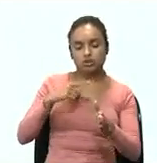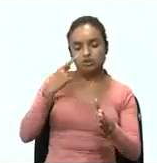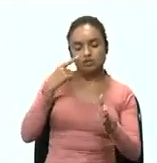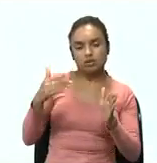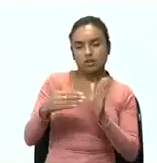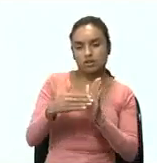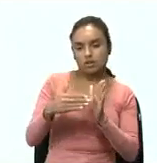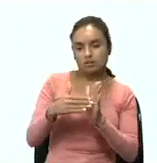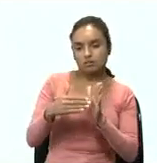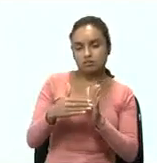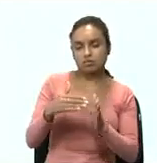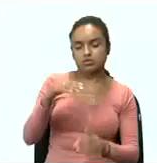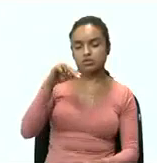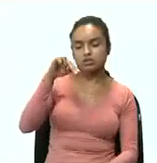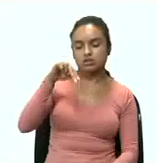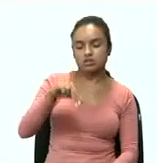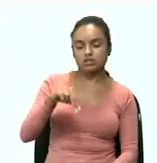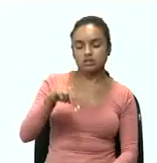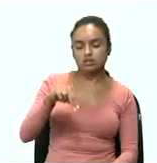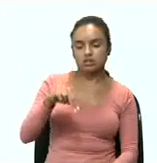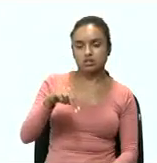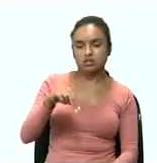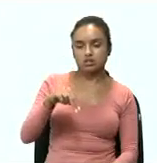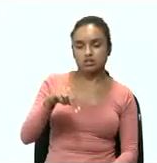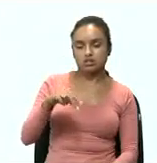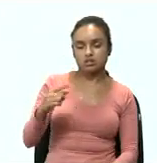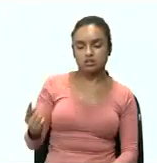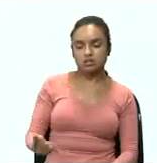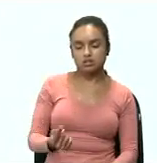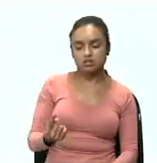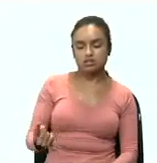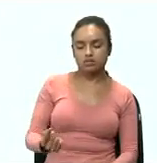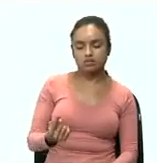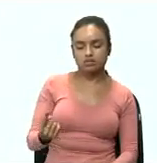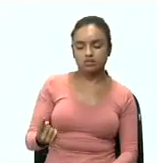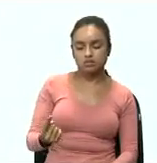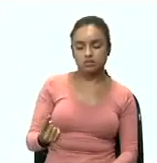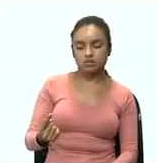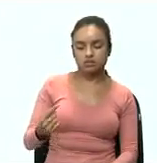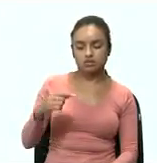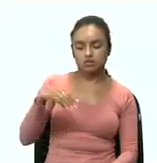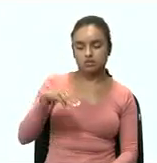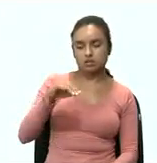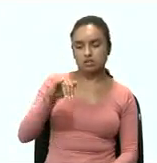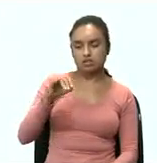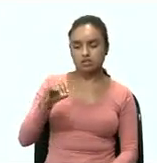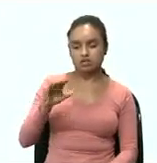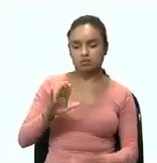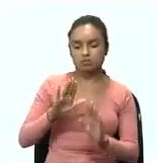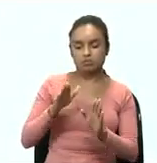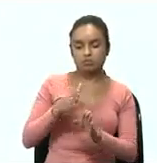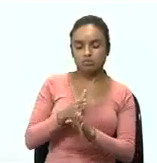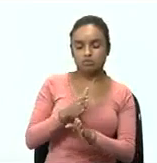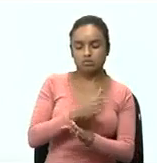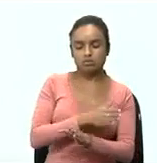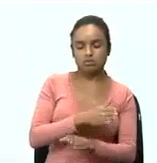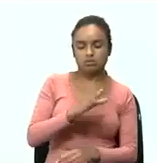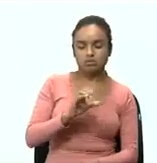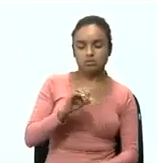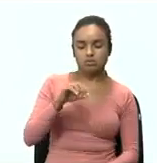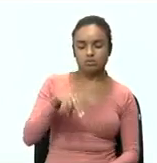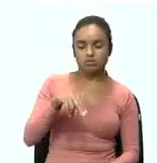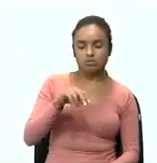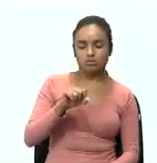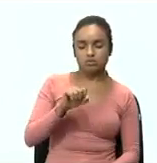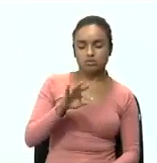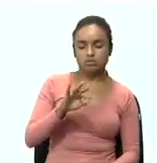de n tendendo ao infinito, na verdade, meio, né? Eu já tirei a constante para fora, então, meio